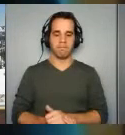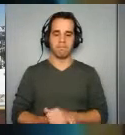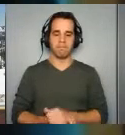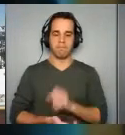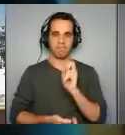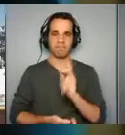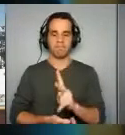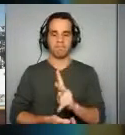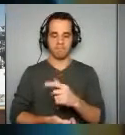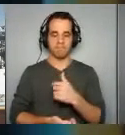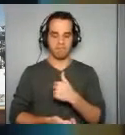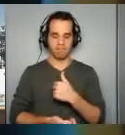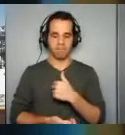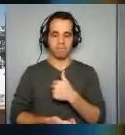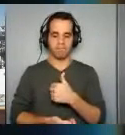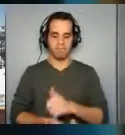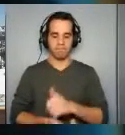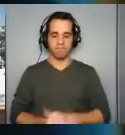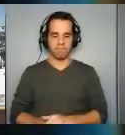We're back.